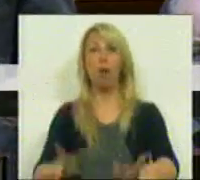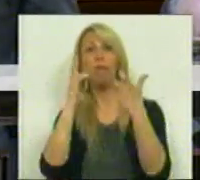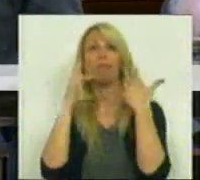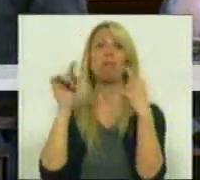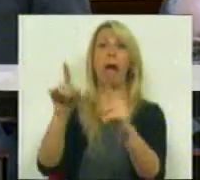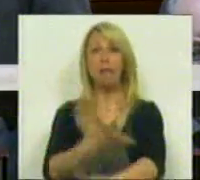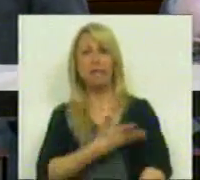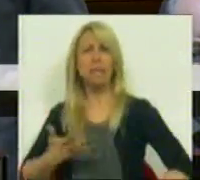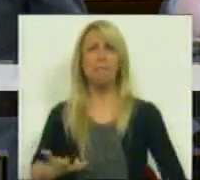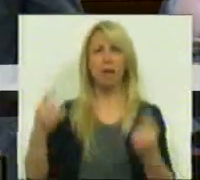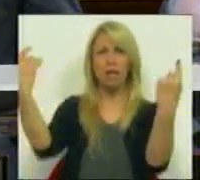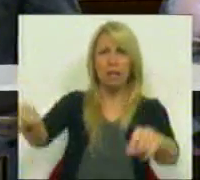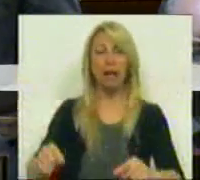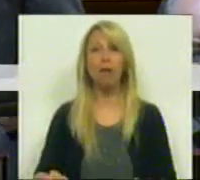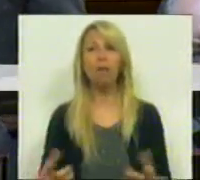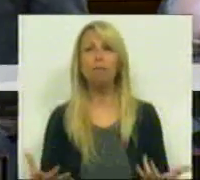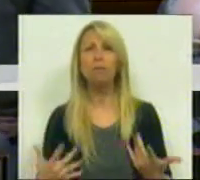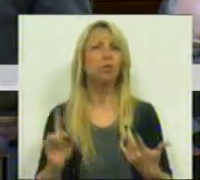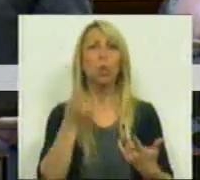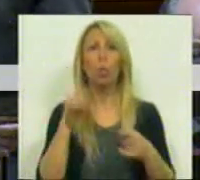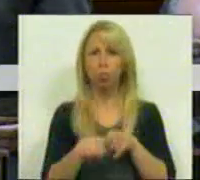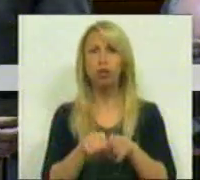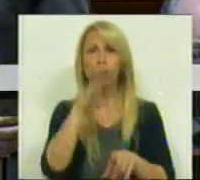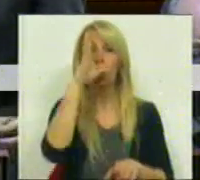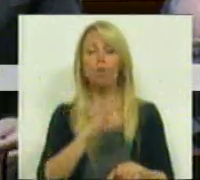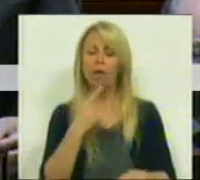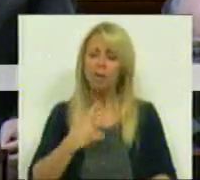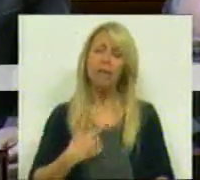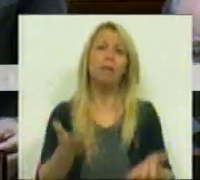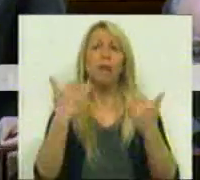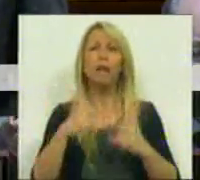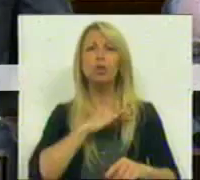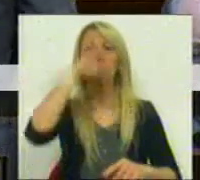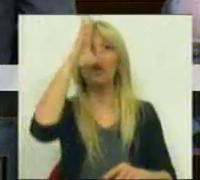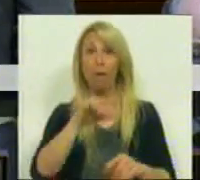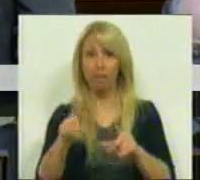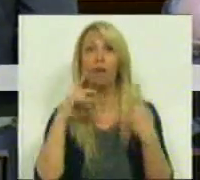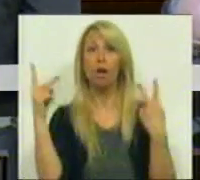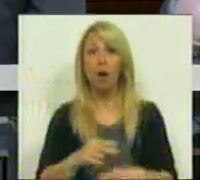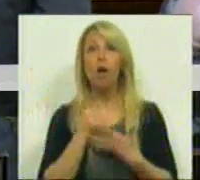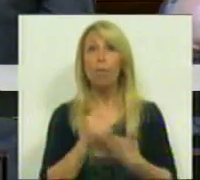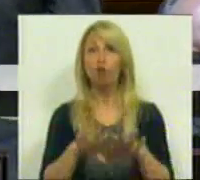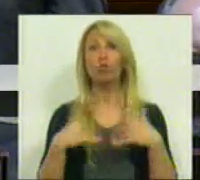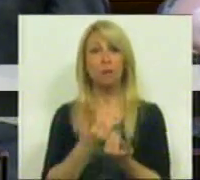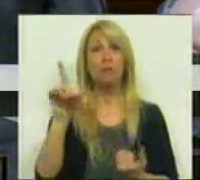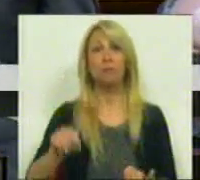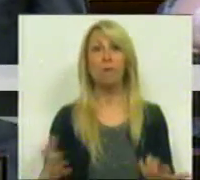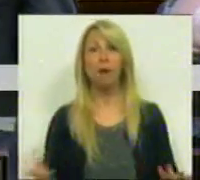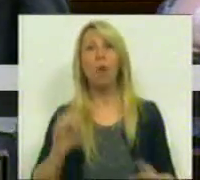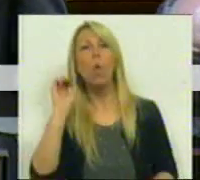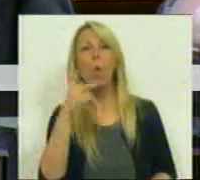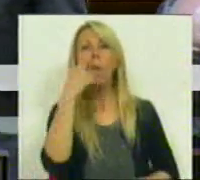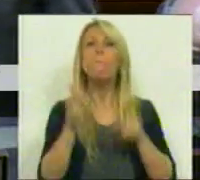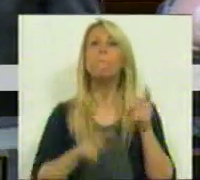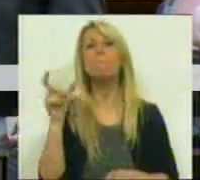seu desemprego e não as políticas deste Governo. Diga-nos, Sr. Ministro, é eles que vai cortar também os apoios sociais ou às pessoas